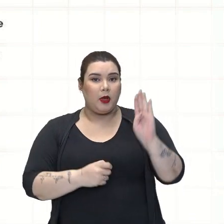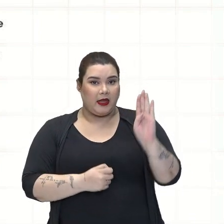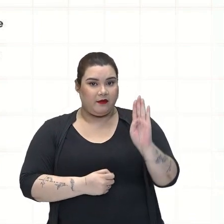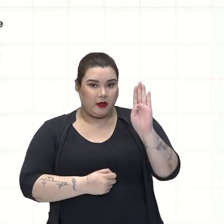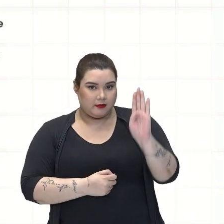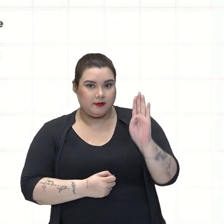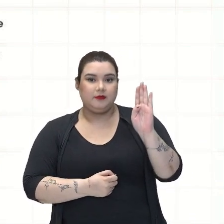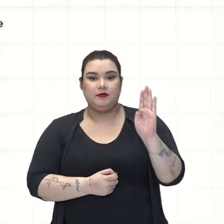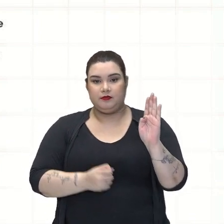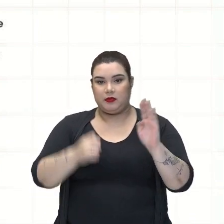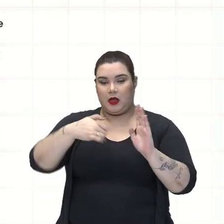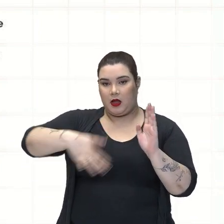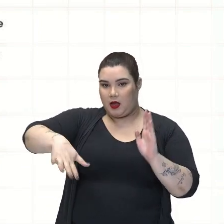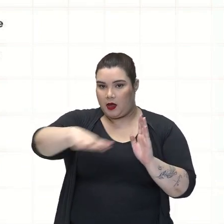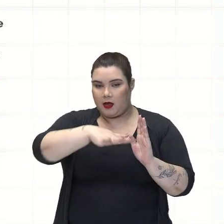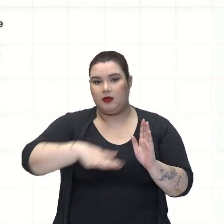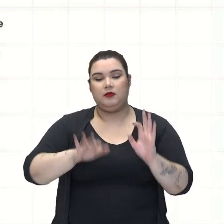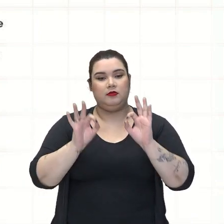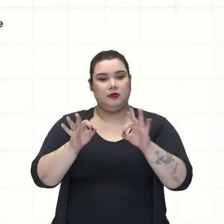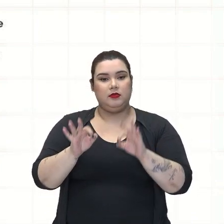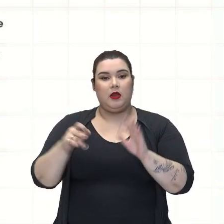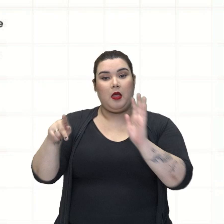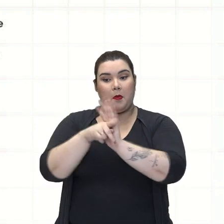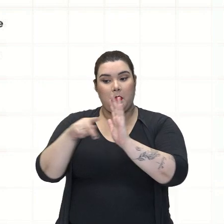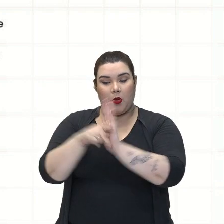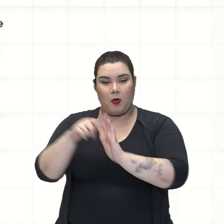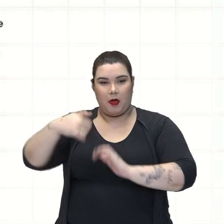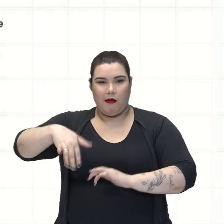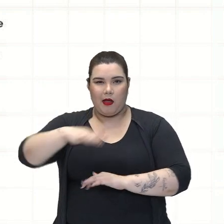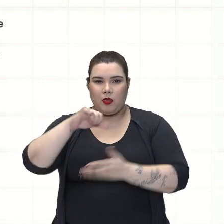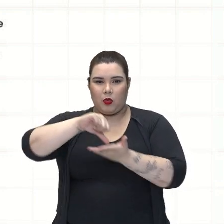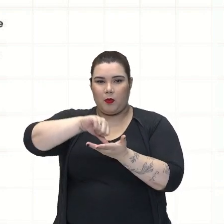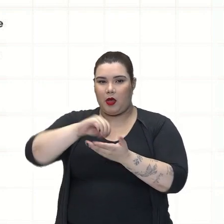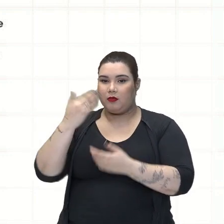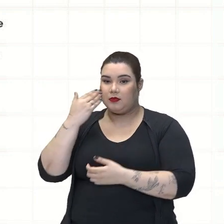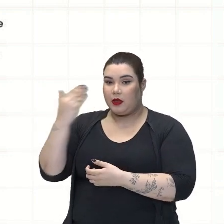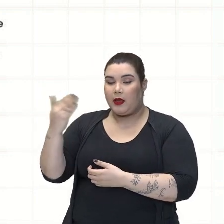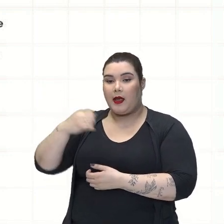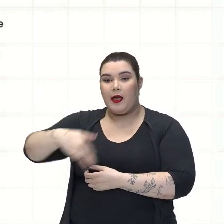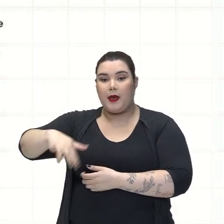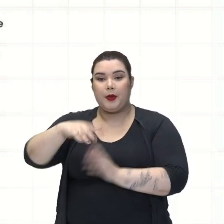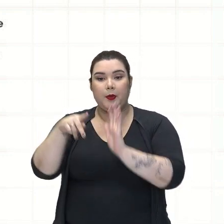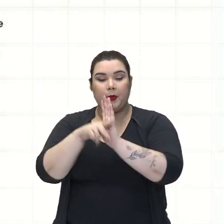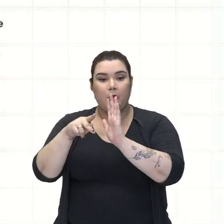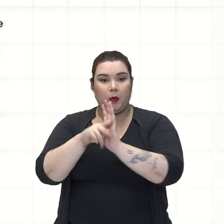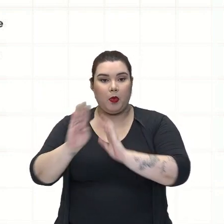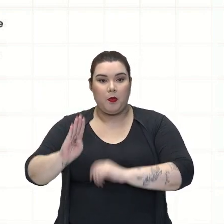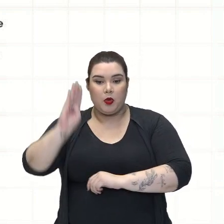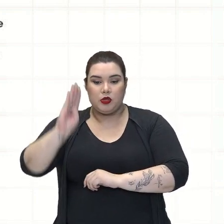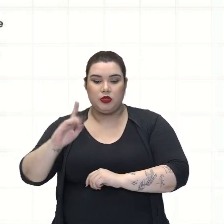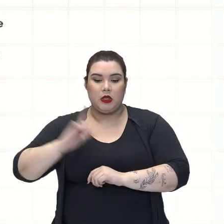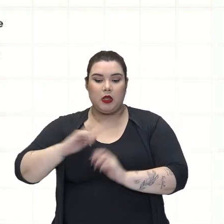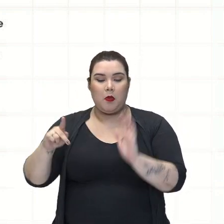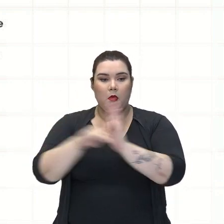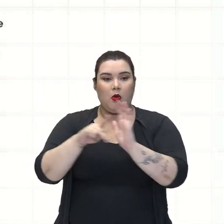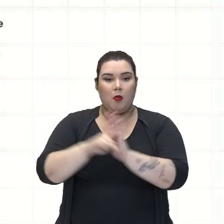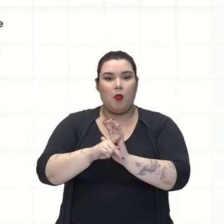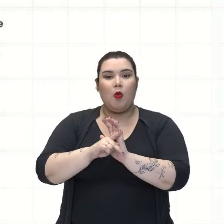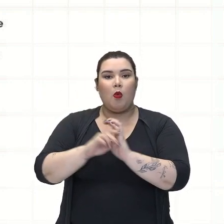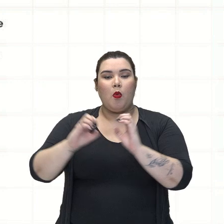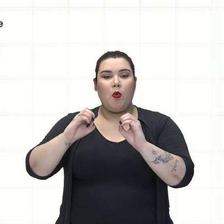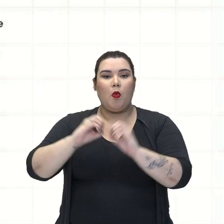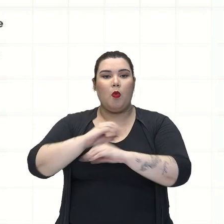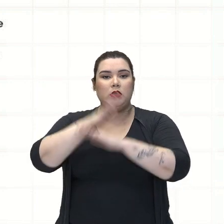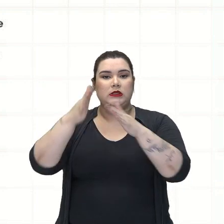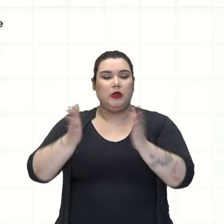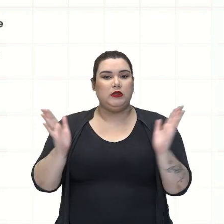aqui, né? Que é uma área que era da Bolívia, e a Bolívia ela tinha acesso ao Oceano Pacífico aqui, né? Acesso a portos,